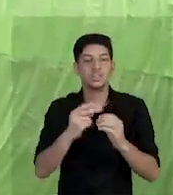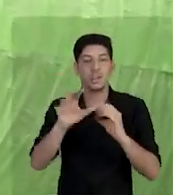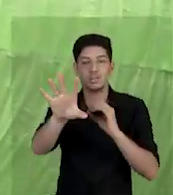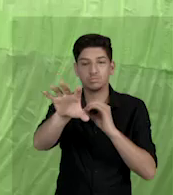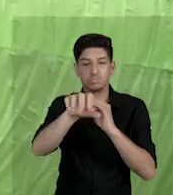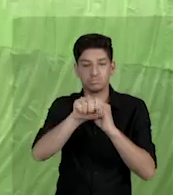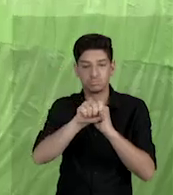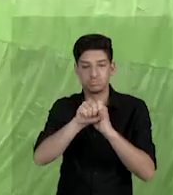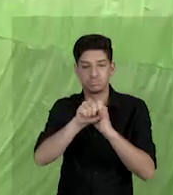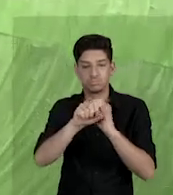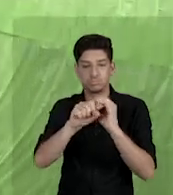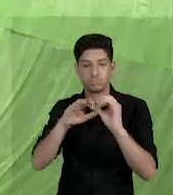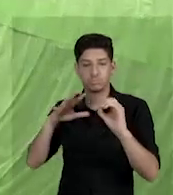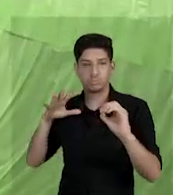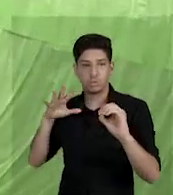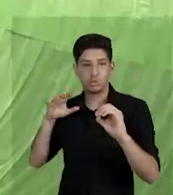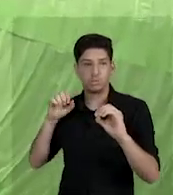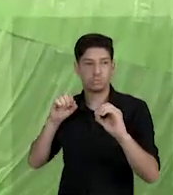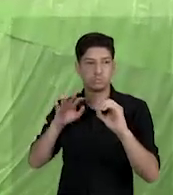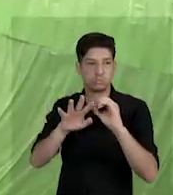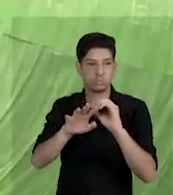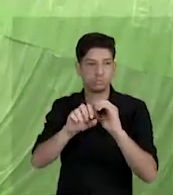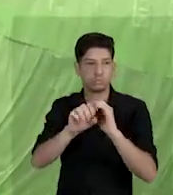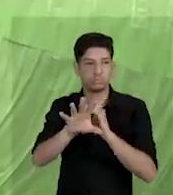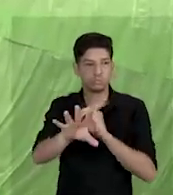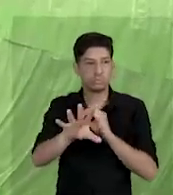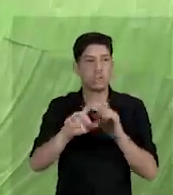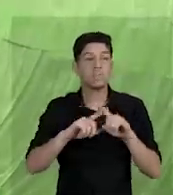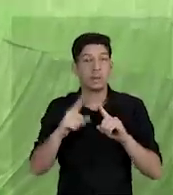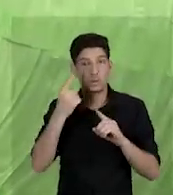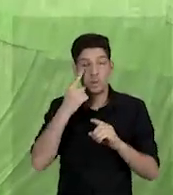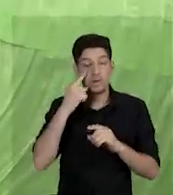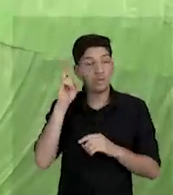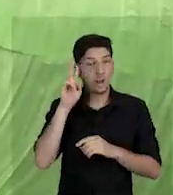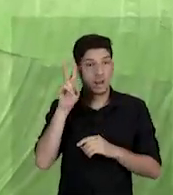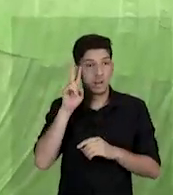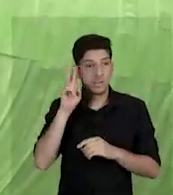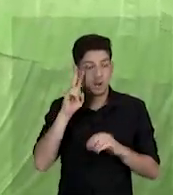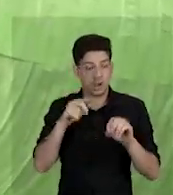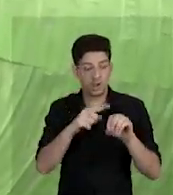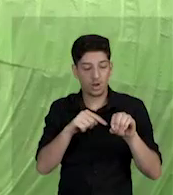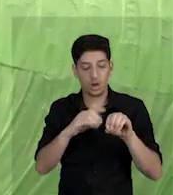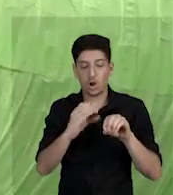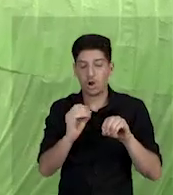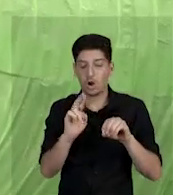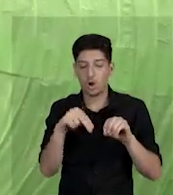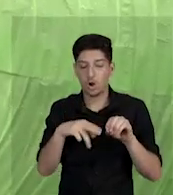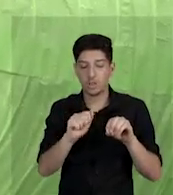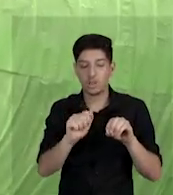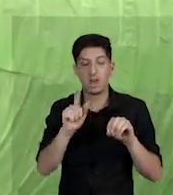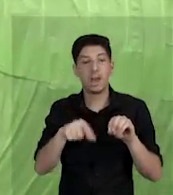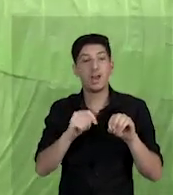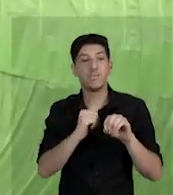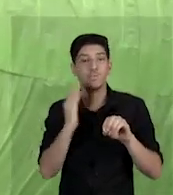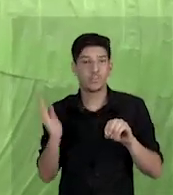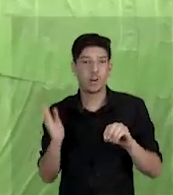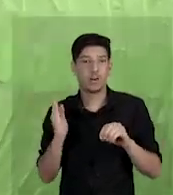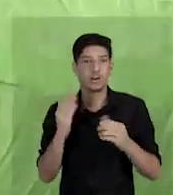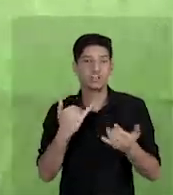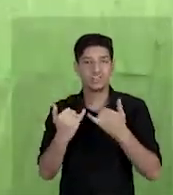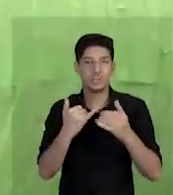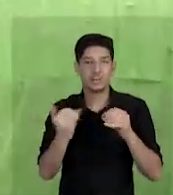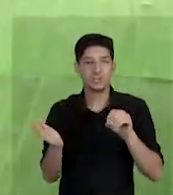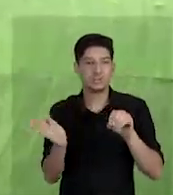lentes corretivas. Mas aqui no olho, vamos lembrar, córnea, parte externa do olho, como se fosse a tampinha lá na parte